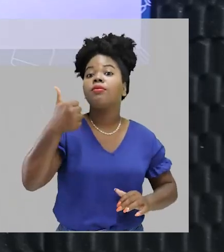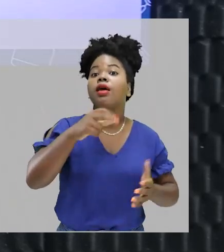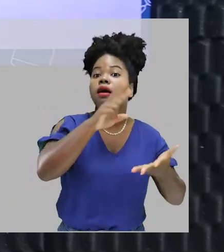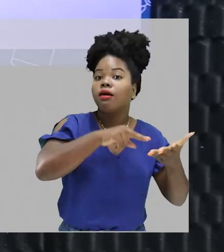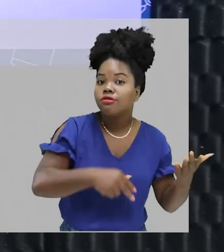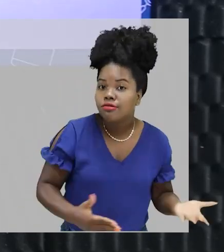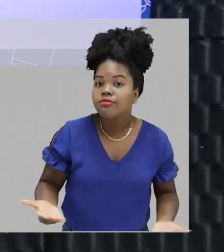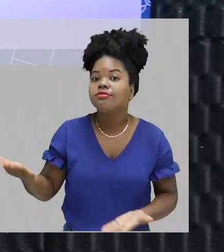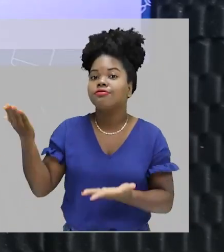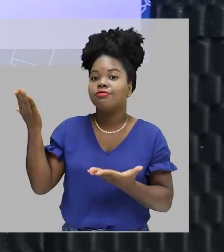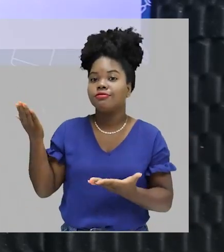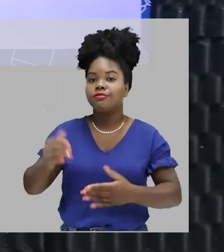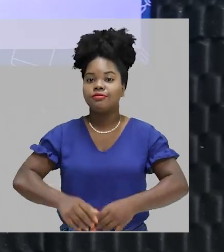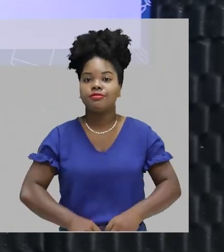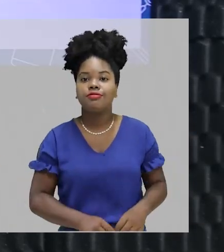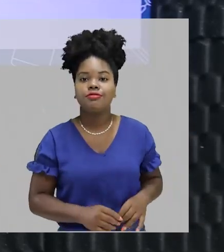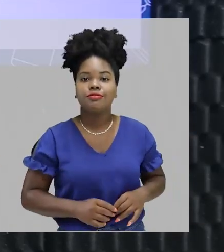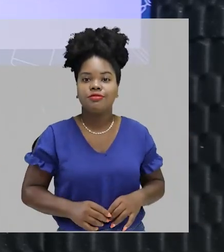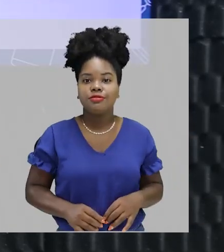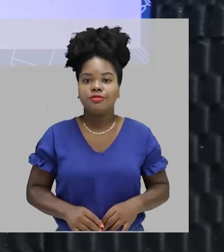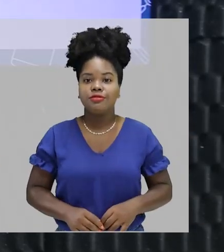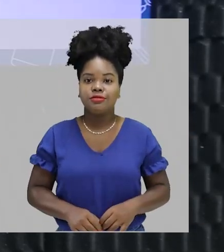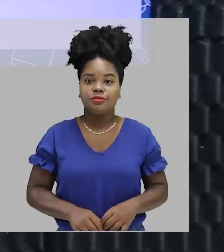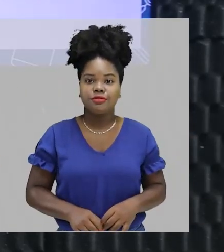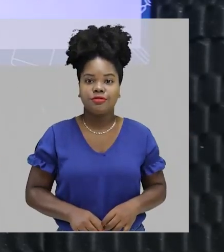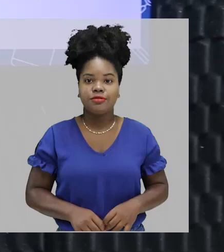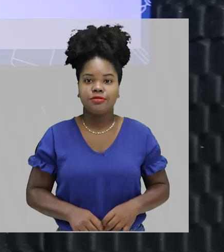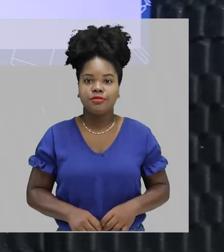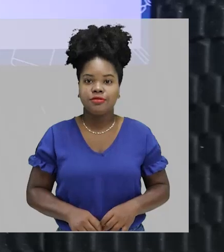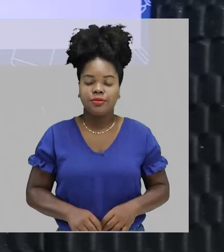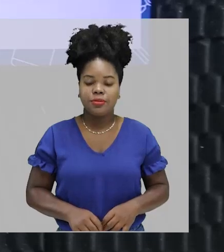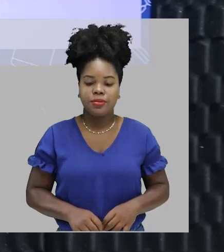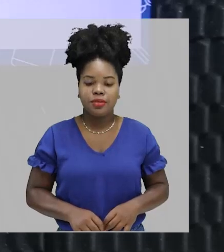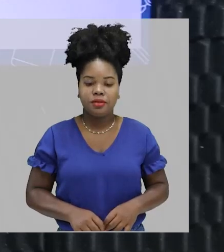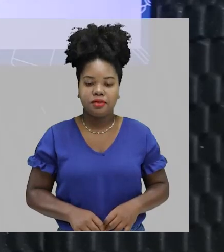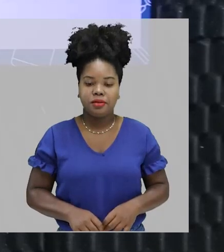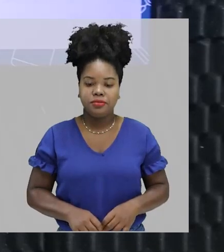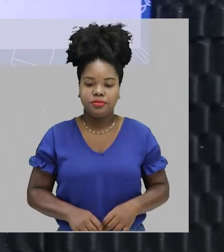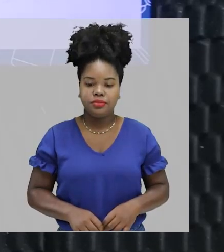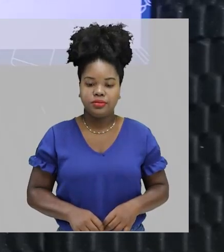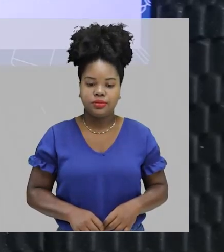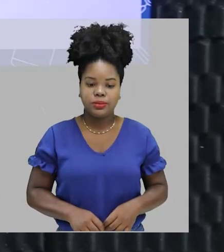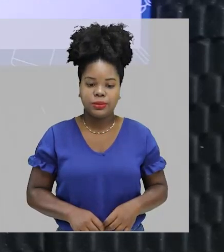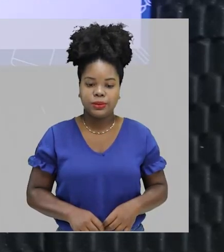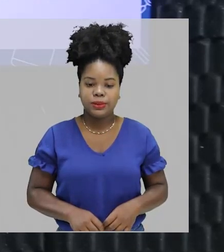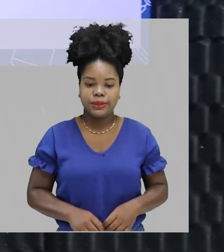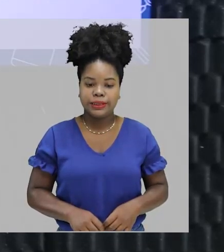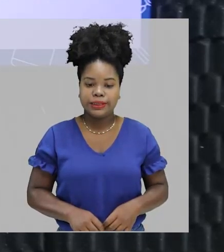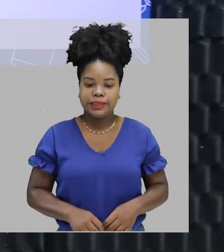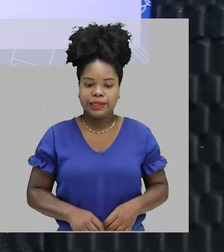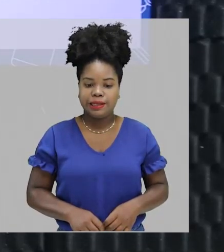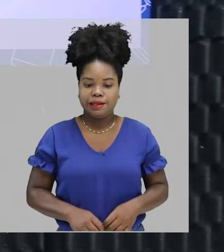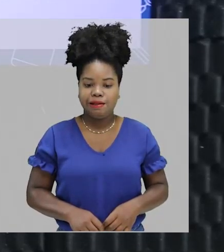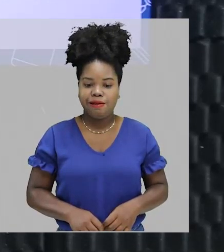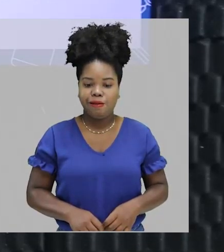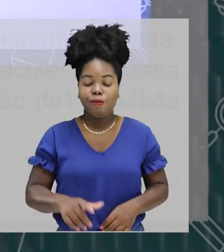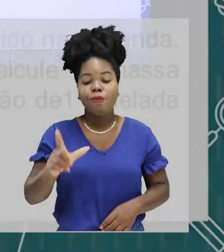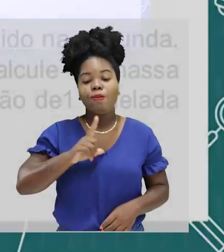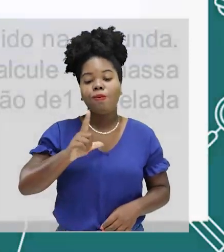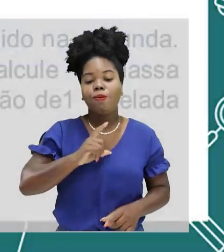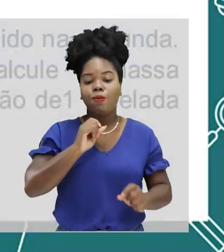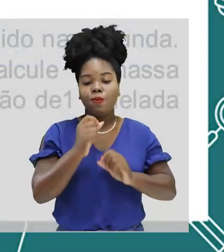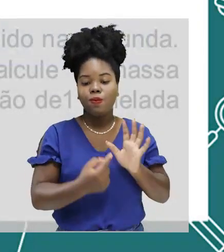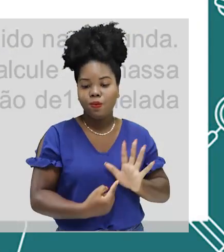beleza? Ó, duas das reações que ocorrem na produção do ferro são representadas por. Então, aqui está